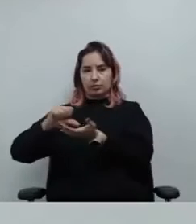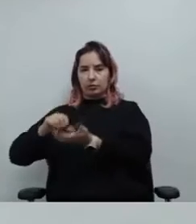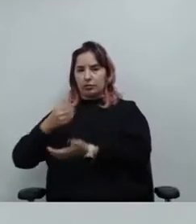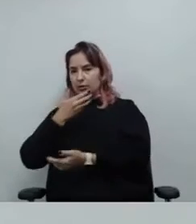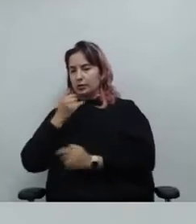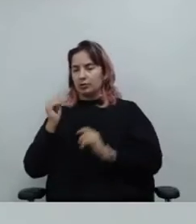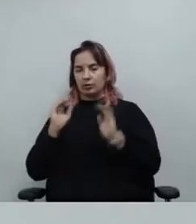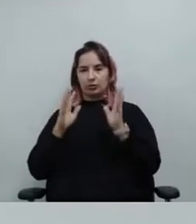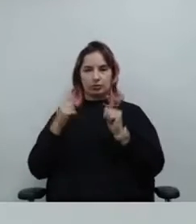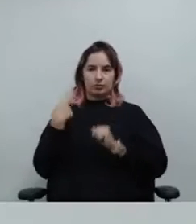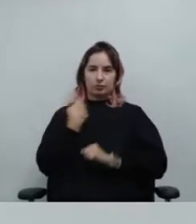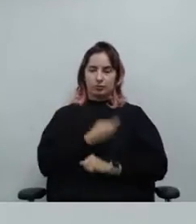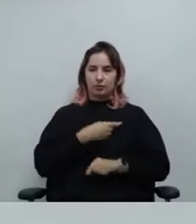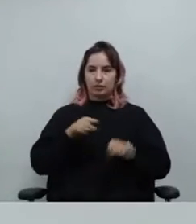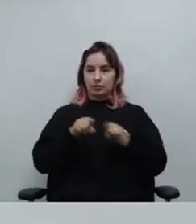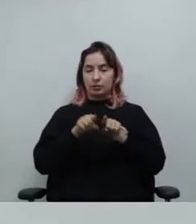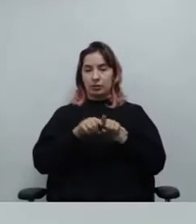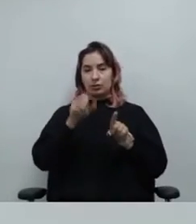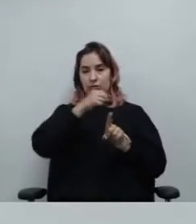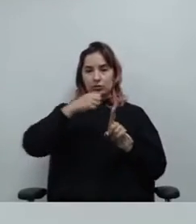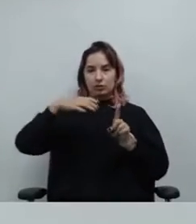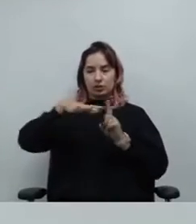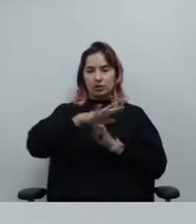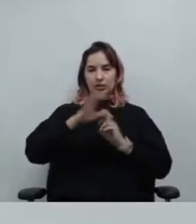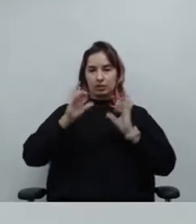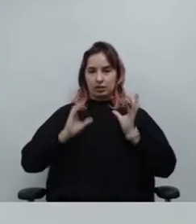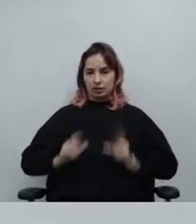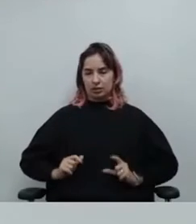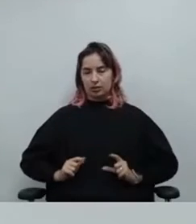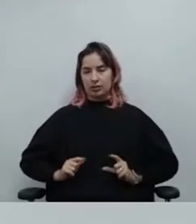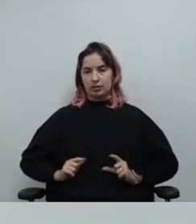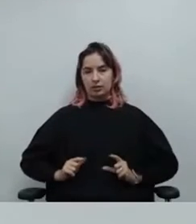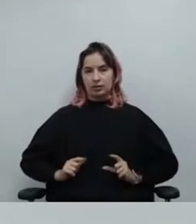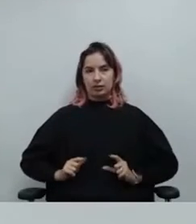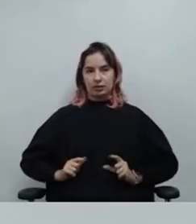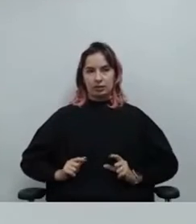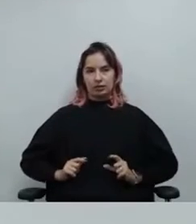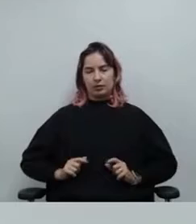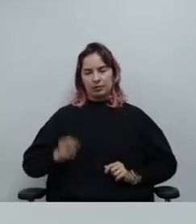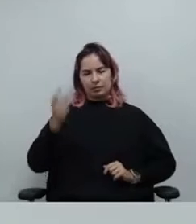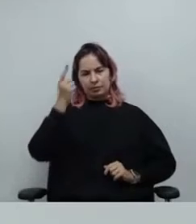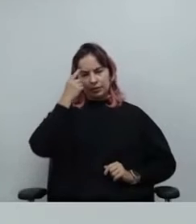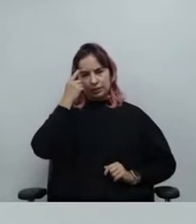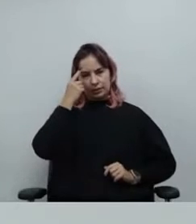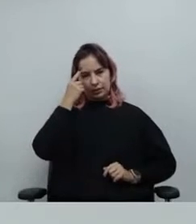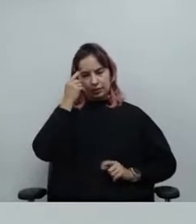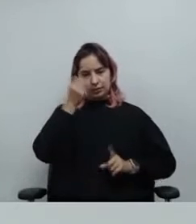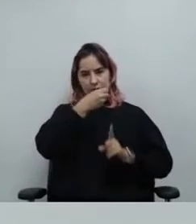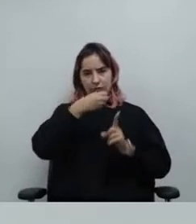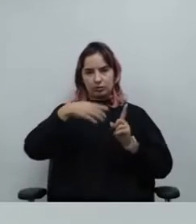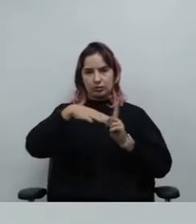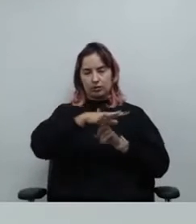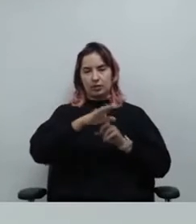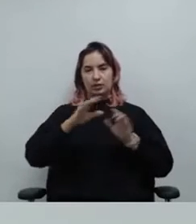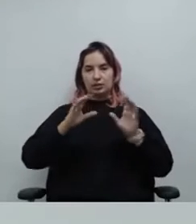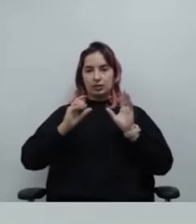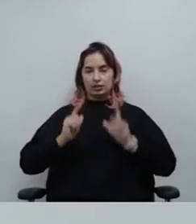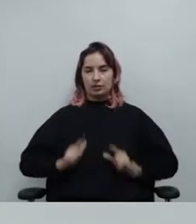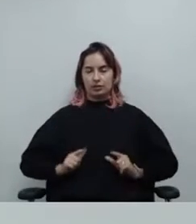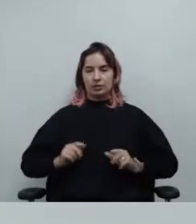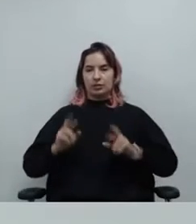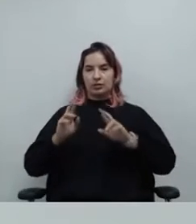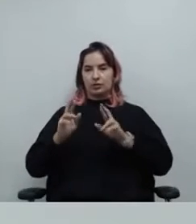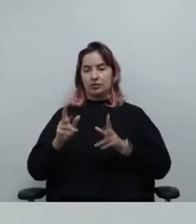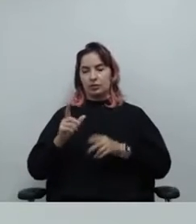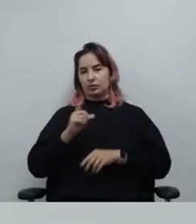todos nós. E, enquanto sociedade civil, esse modelo de núcleos foi um modelo pensado, né, pela sociedade civil, é um modelo diferente do